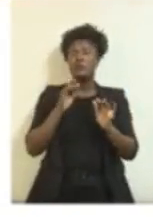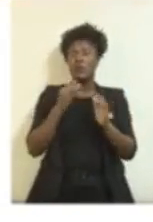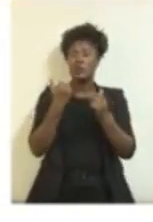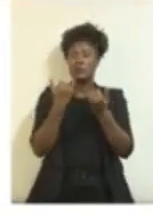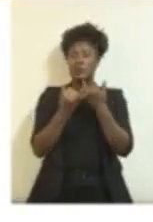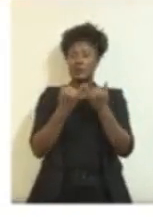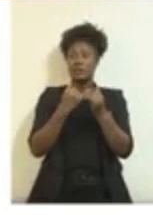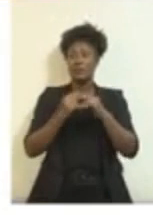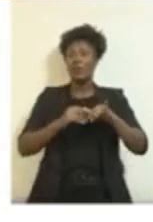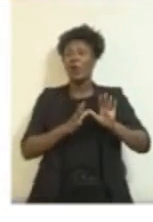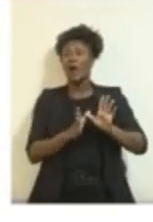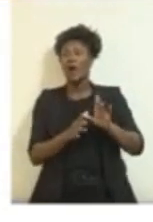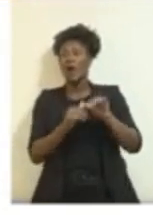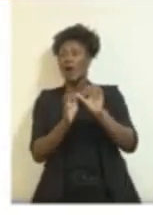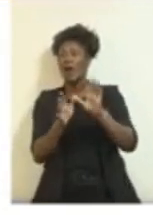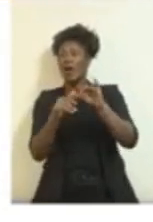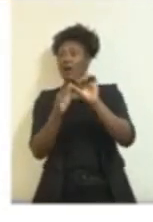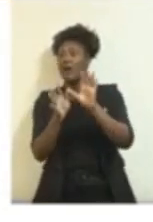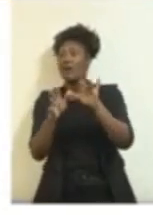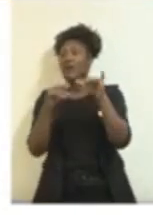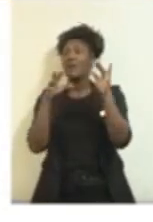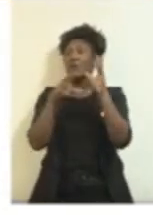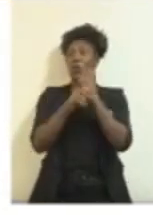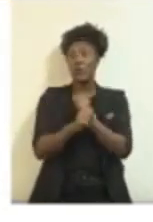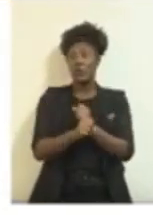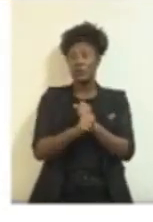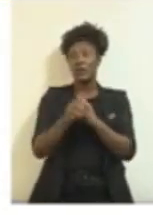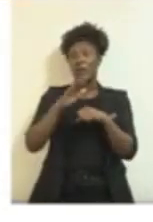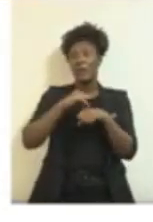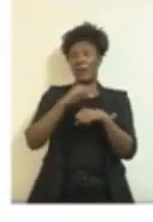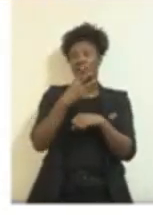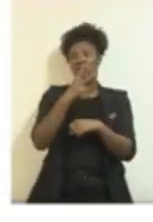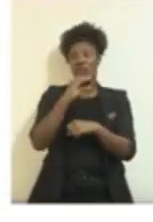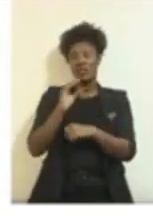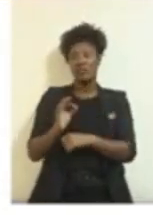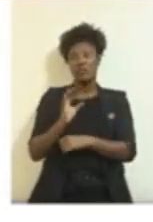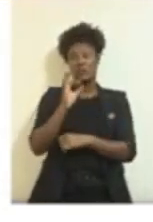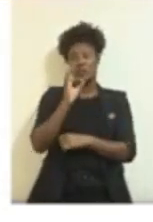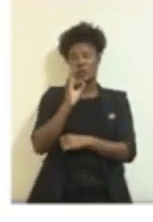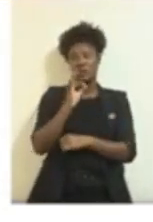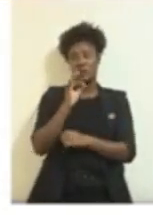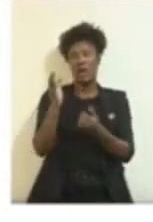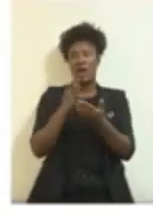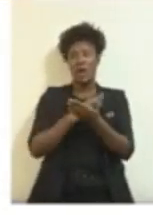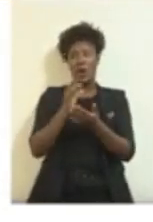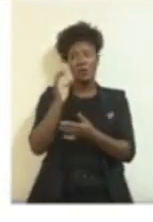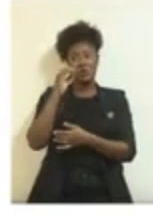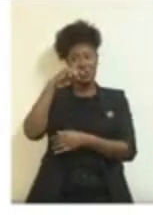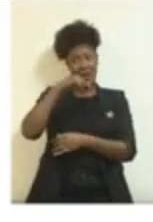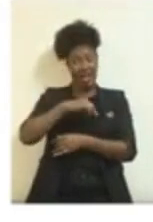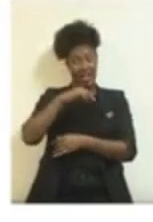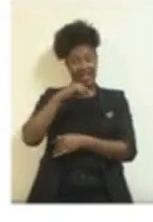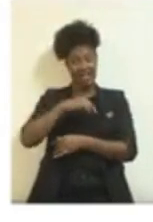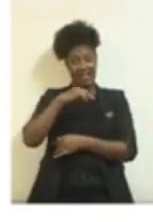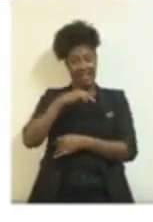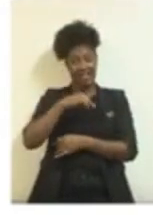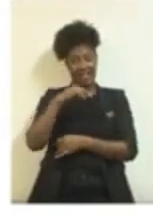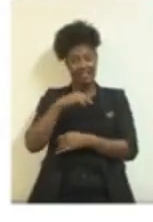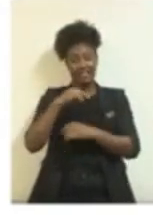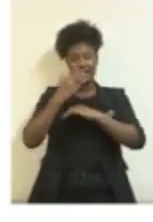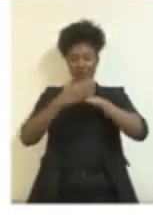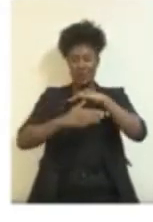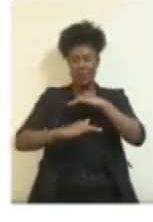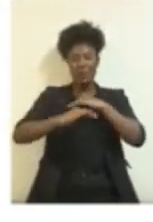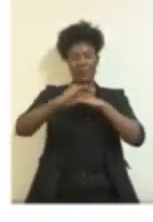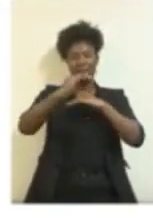aves brasileiras ocorrem aqui no Pampa também. Claro, muitas espécies não são exclusivas do Pampa, claro, compartilhadas como os campos sulinos da